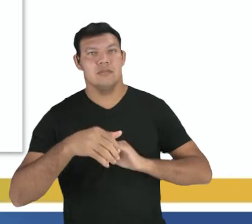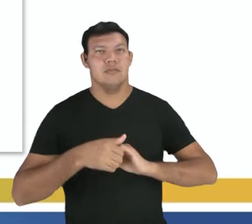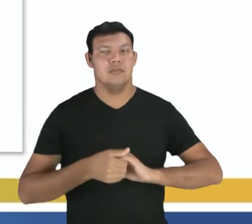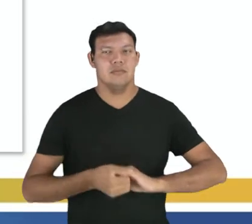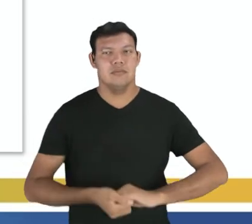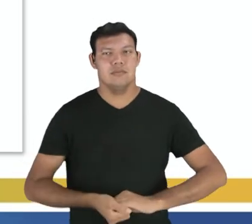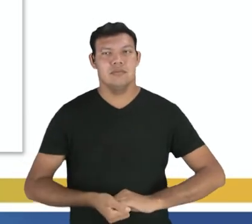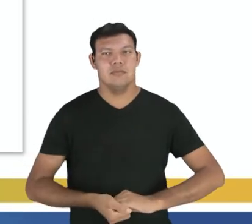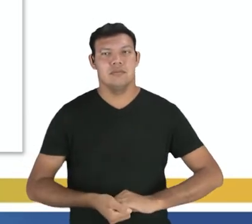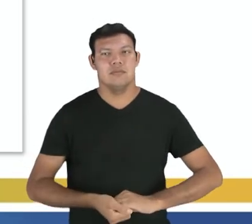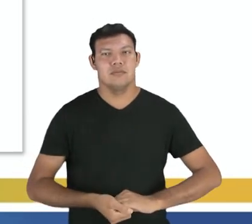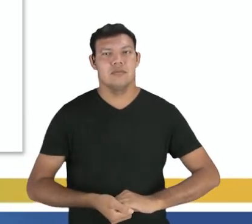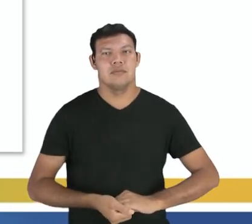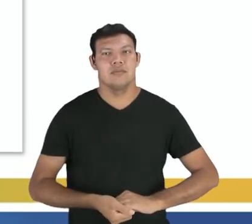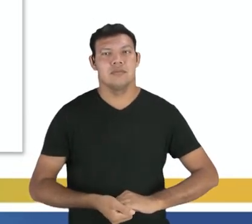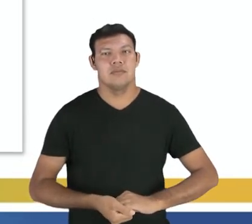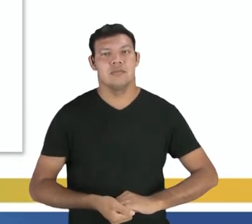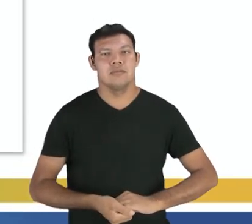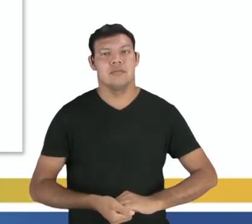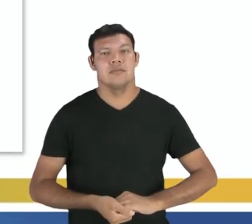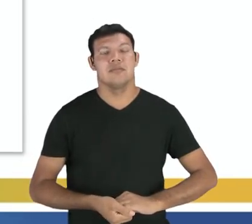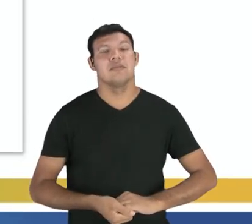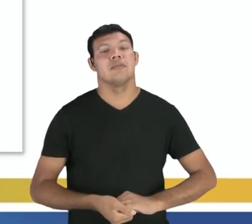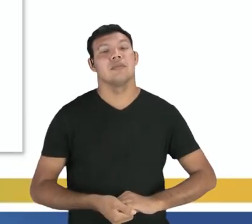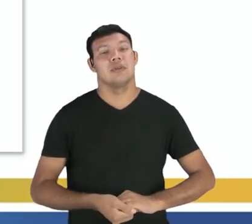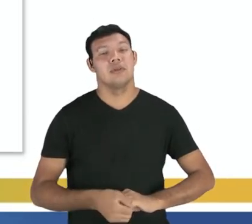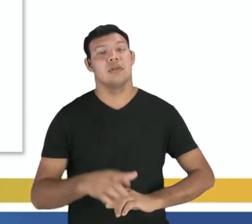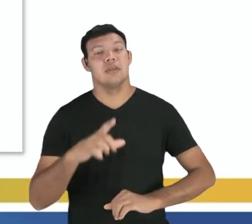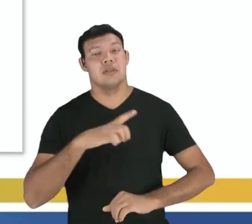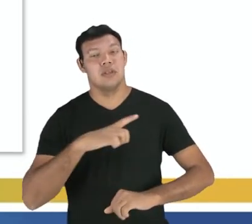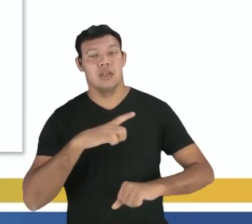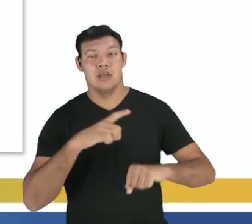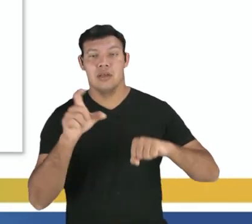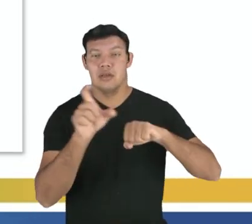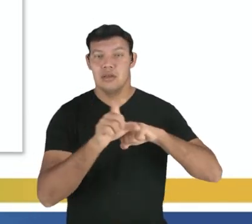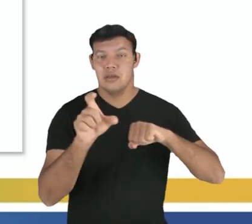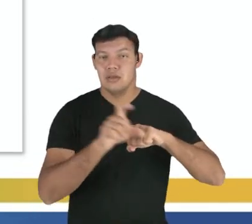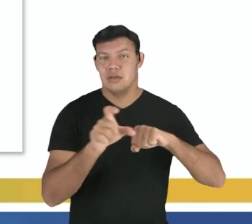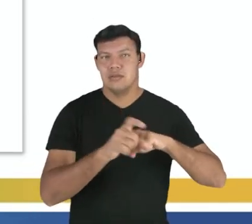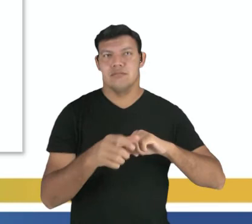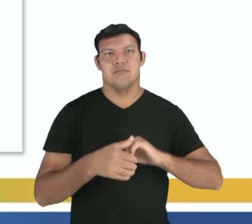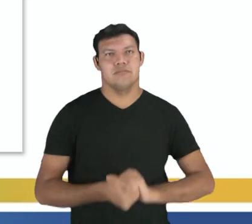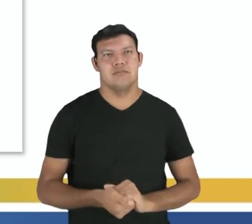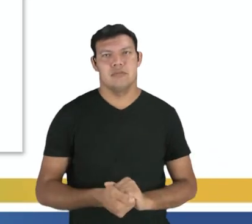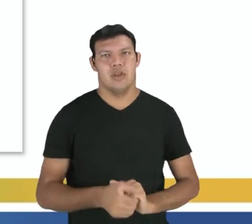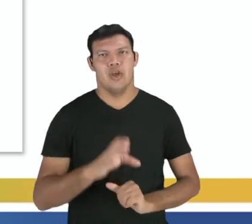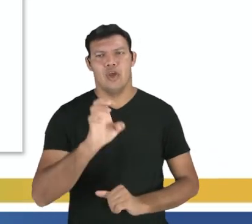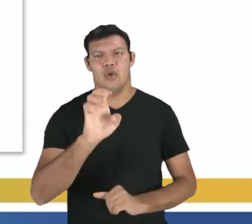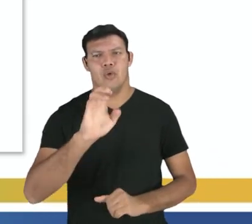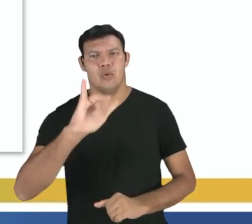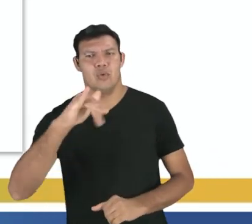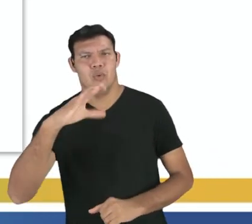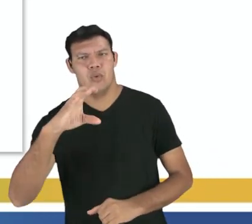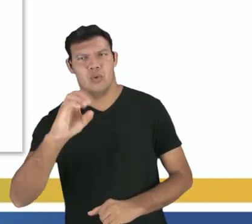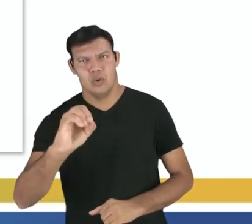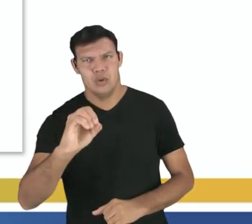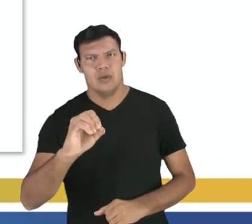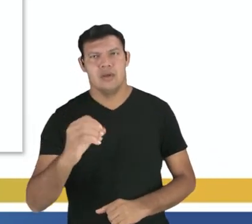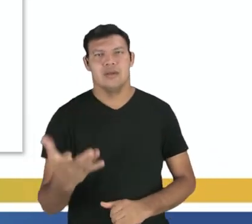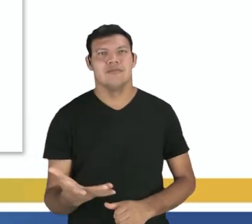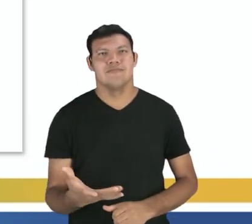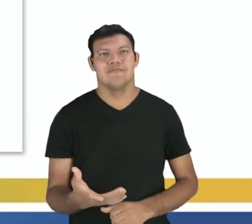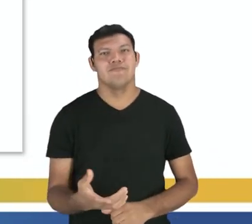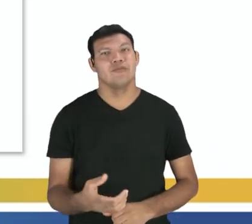cuja, cujos, cujas, virá um substantivo. E depois do cuja não veio um substantivo, veio o pronome